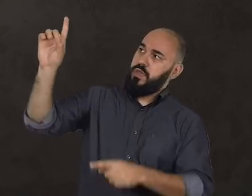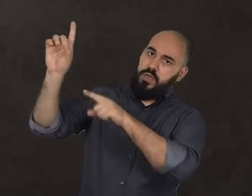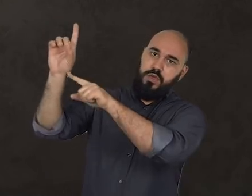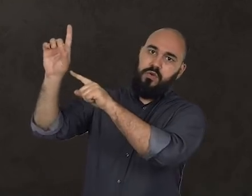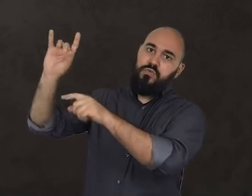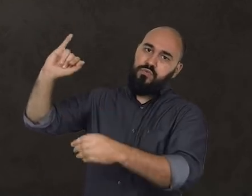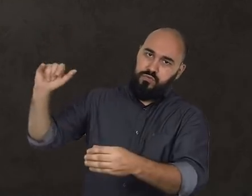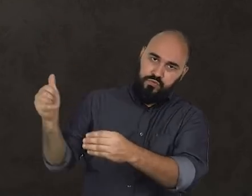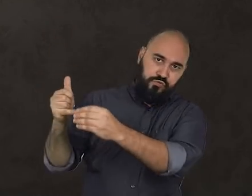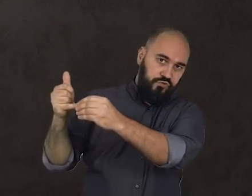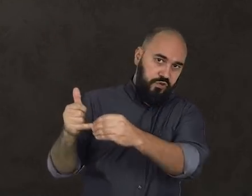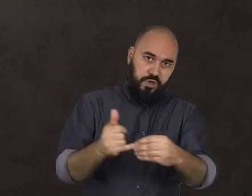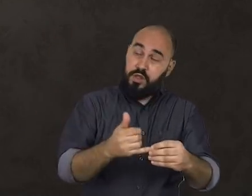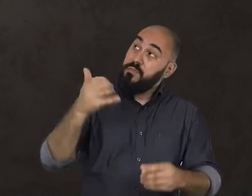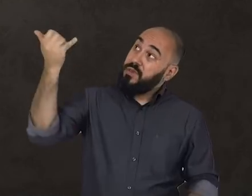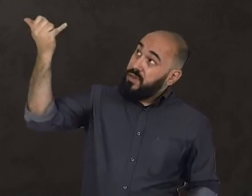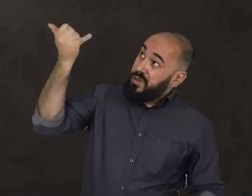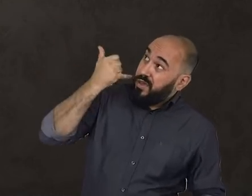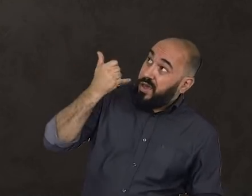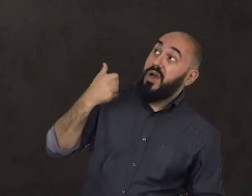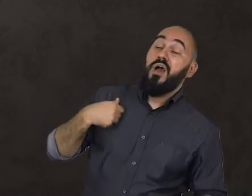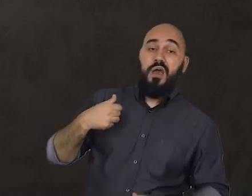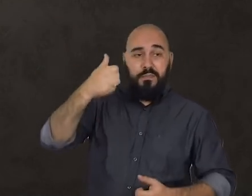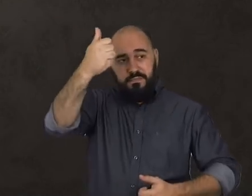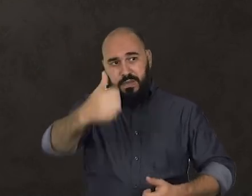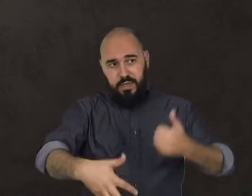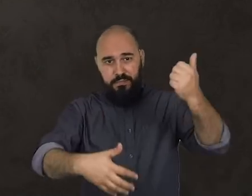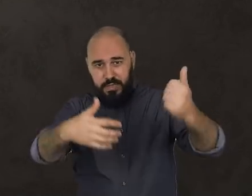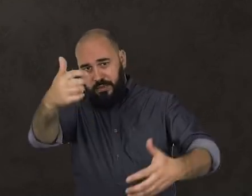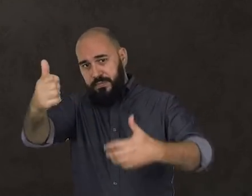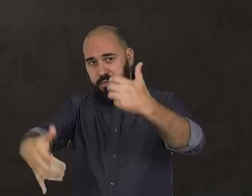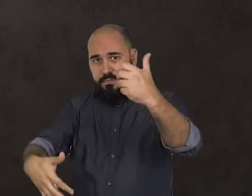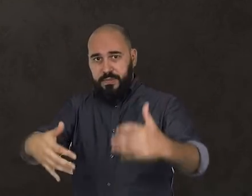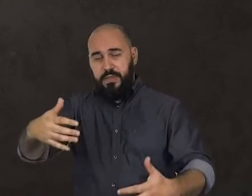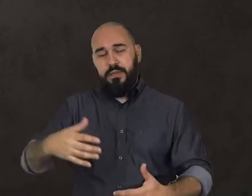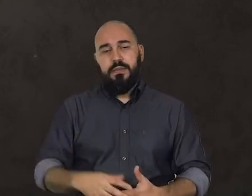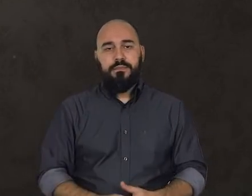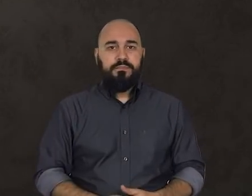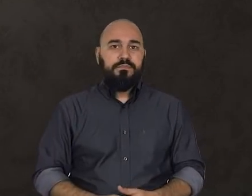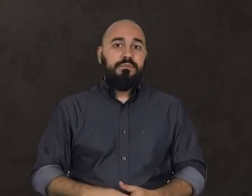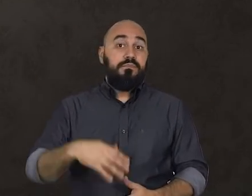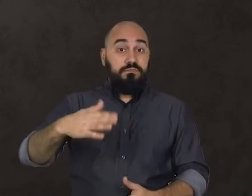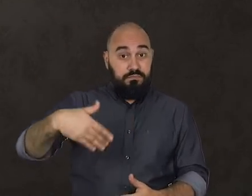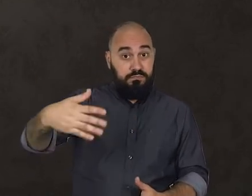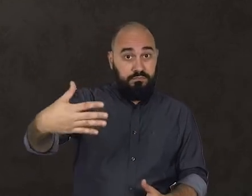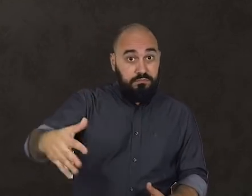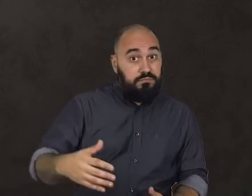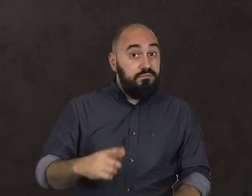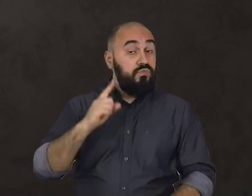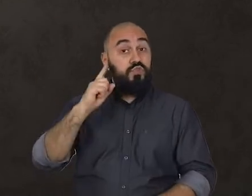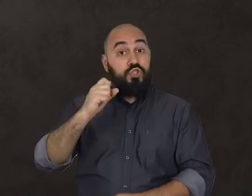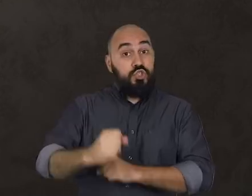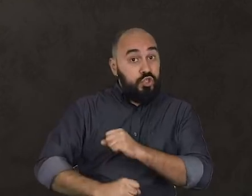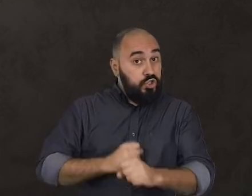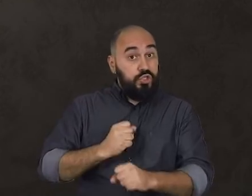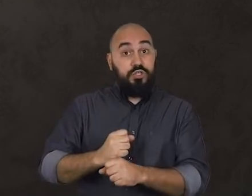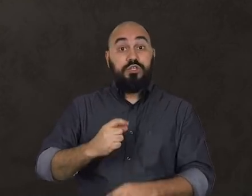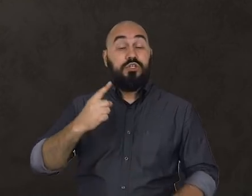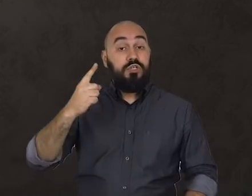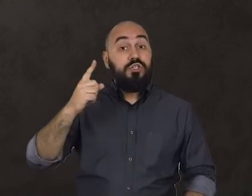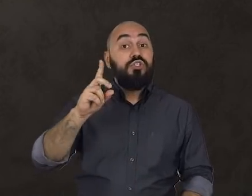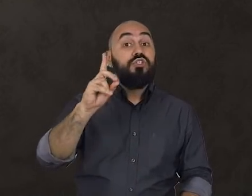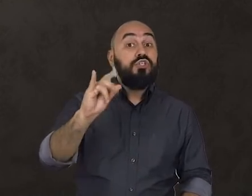de Jeremias, até que a terra compensasse os seus sábados. Todos os dias que esteve desolado,